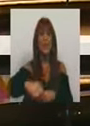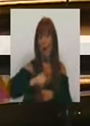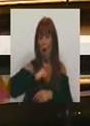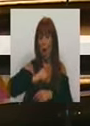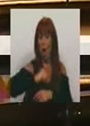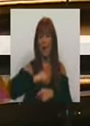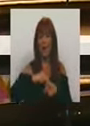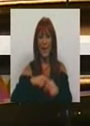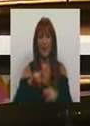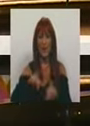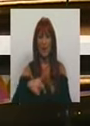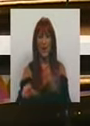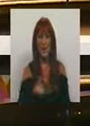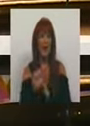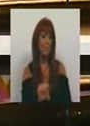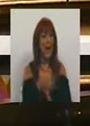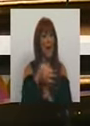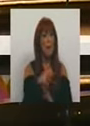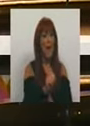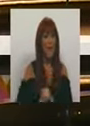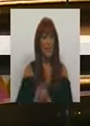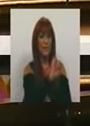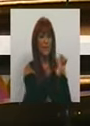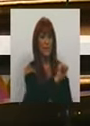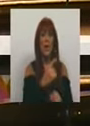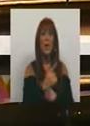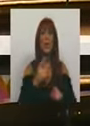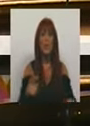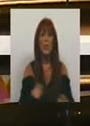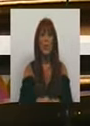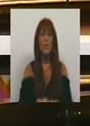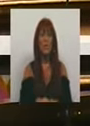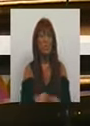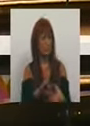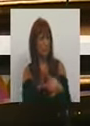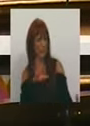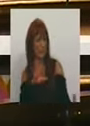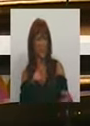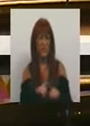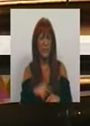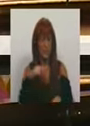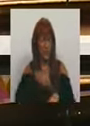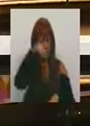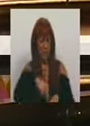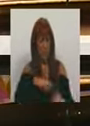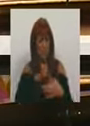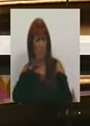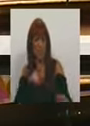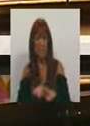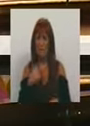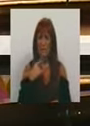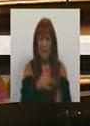contra este projeto de lei do Partido Socialista por ser inadequado, inoportuno e